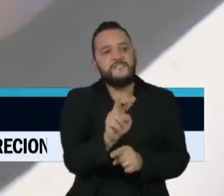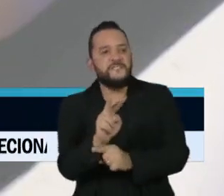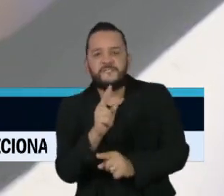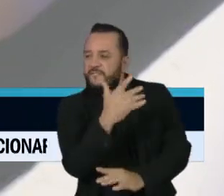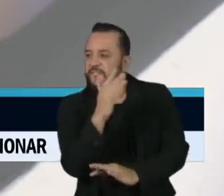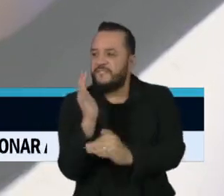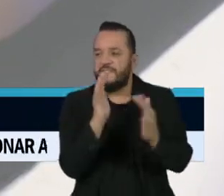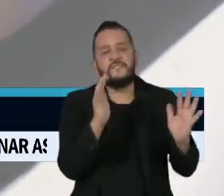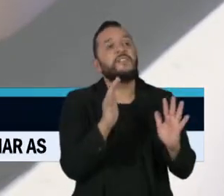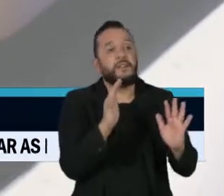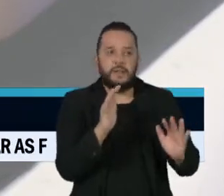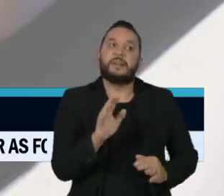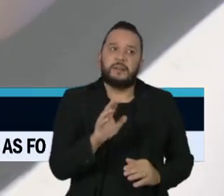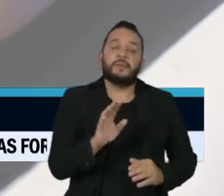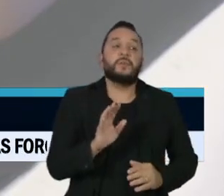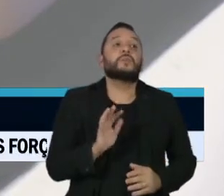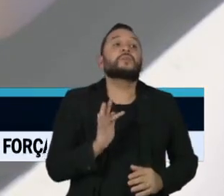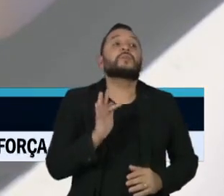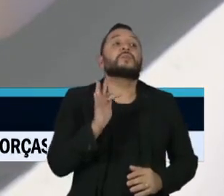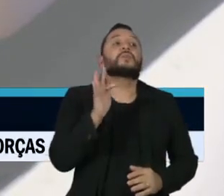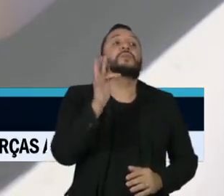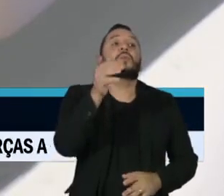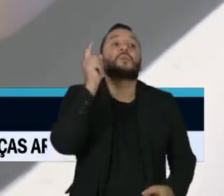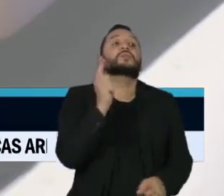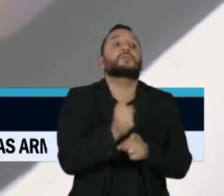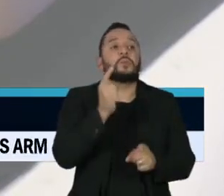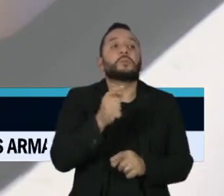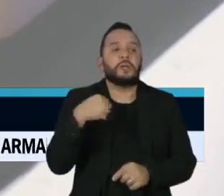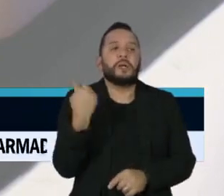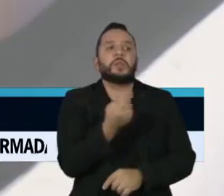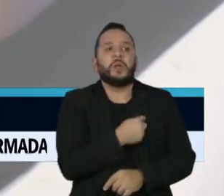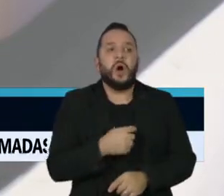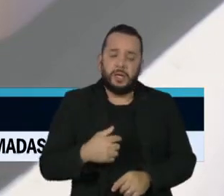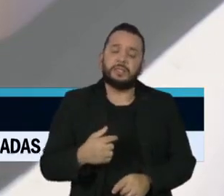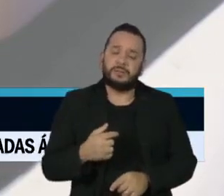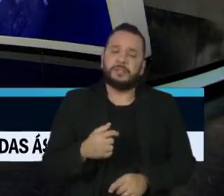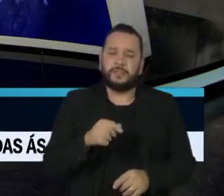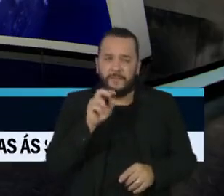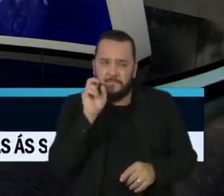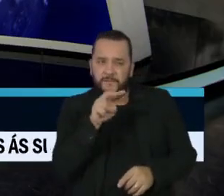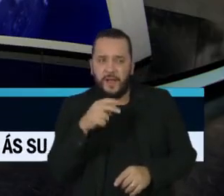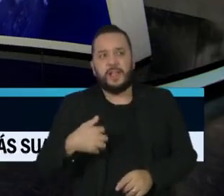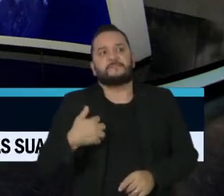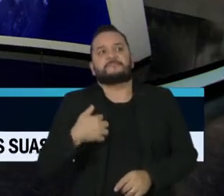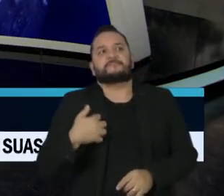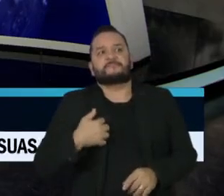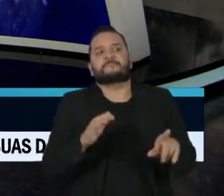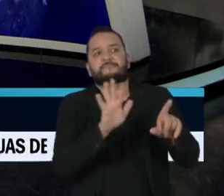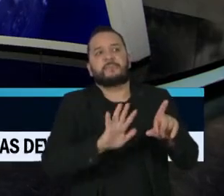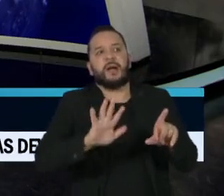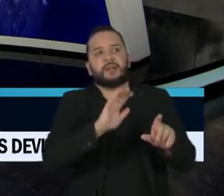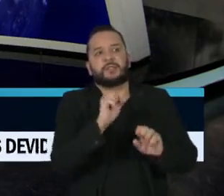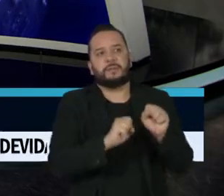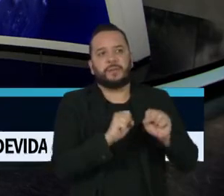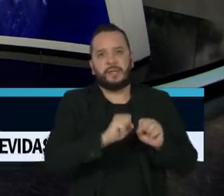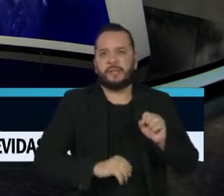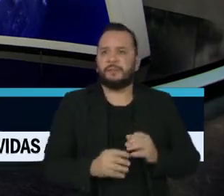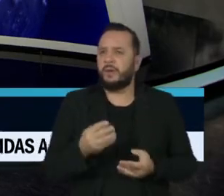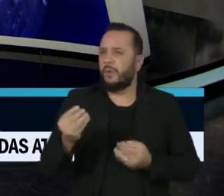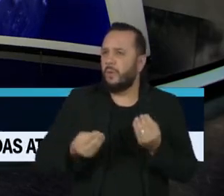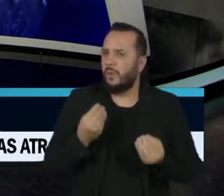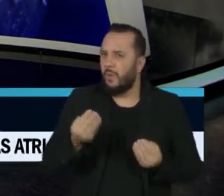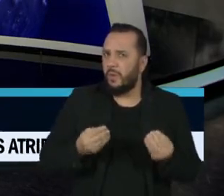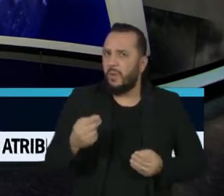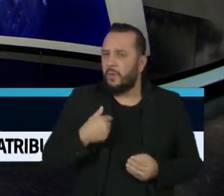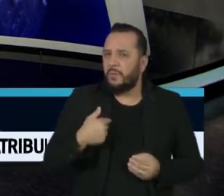risco reputacional muito grande que nós devemos cobrar, não é isso? E como se separa o joio do trigo? Como saber quais as empresas que levam a sério